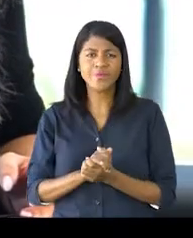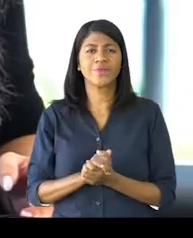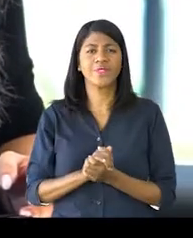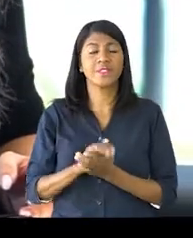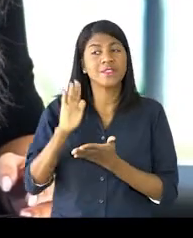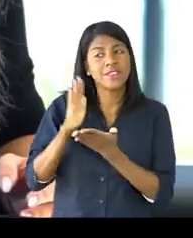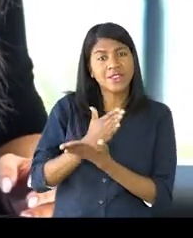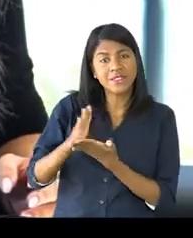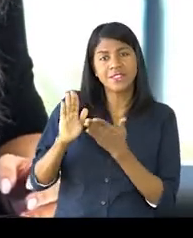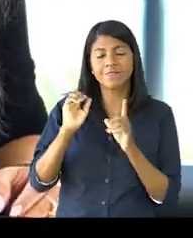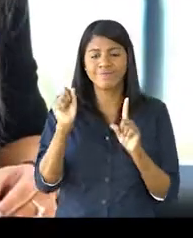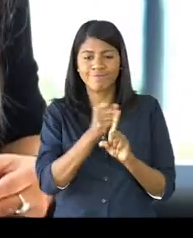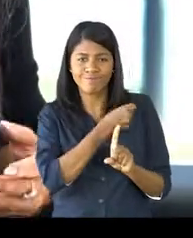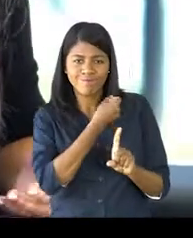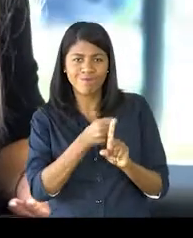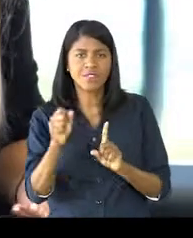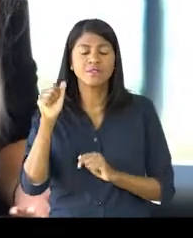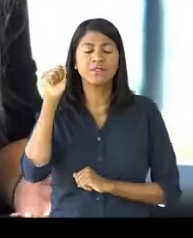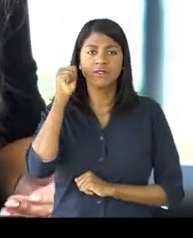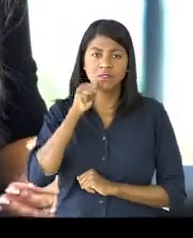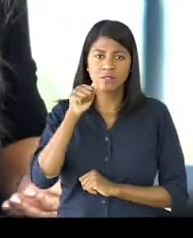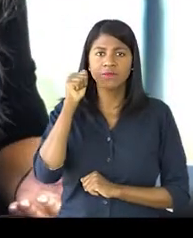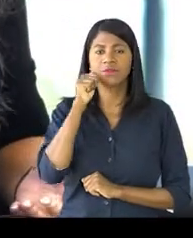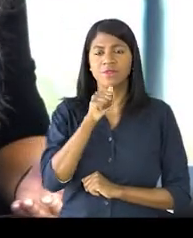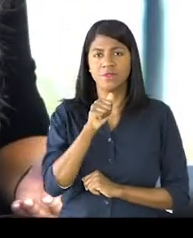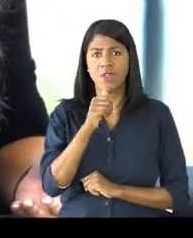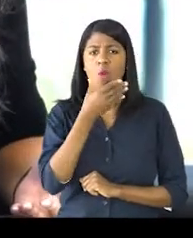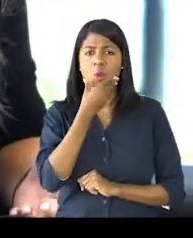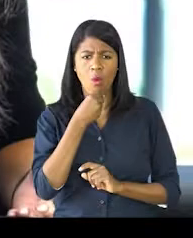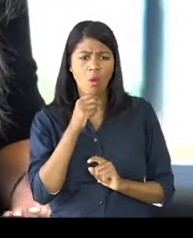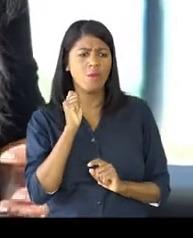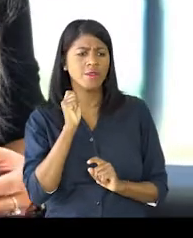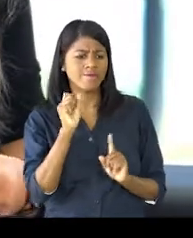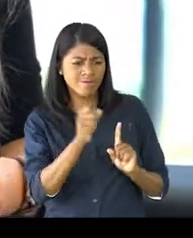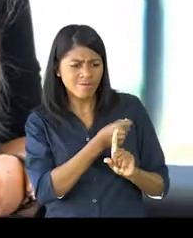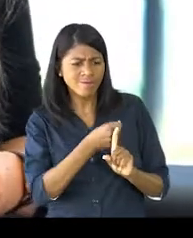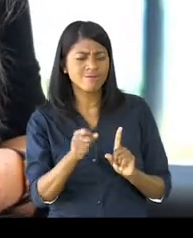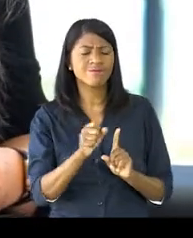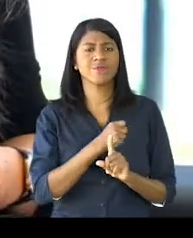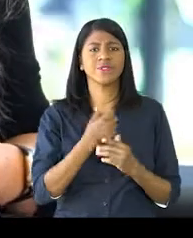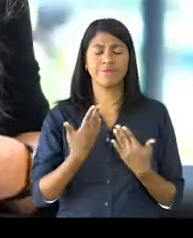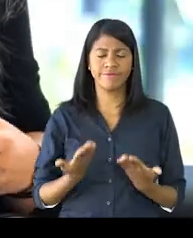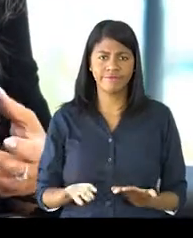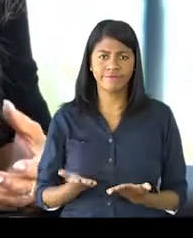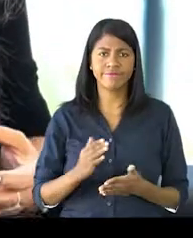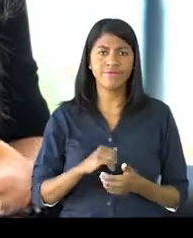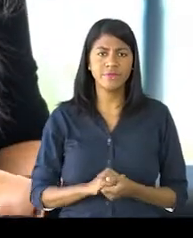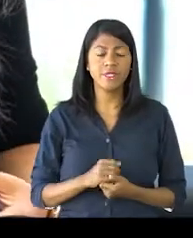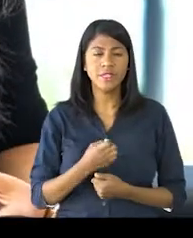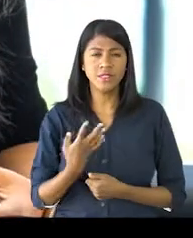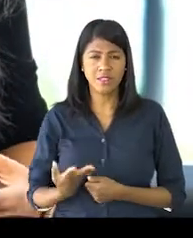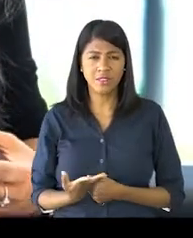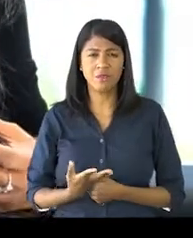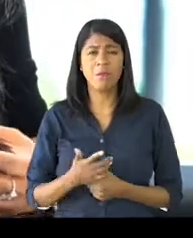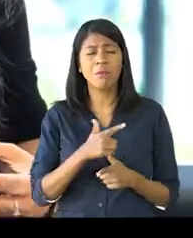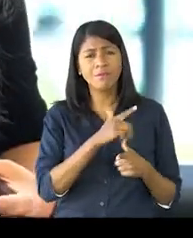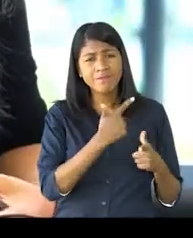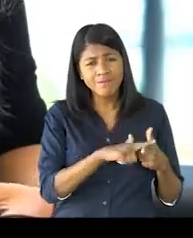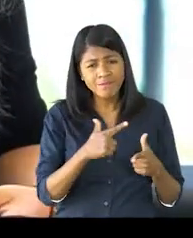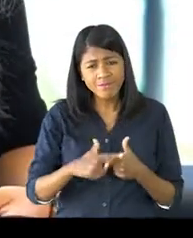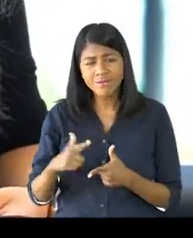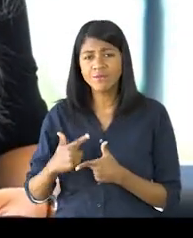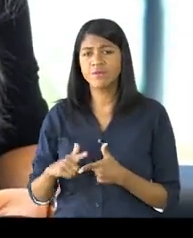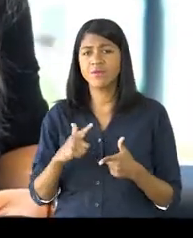economicamente daquele parceiro, que muitas vezes é o agressor. Né? Muitas vezes é o agressor dessa mulher, é o agressor